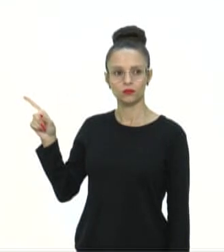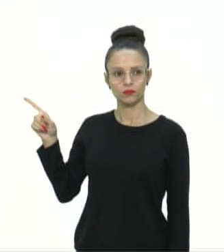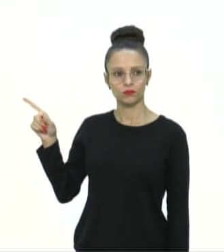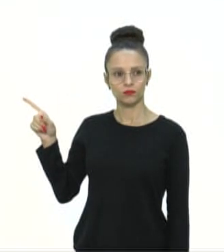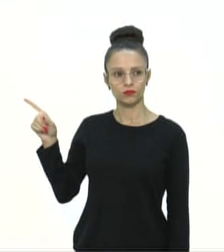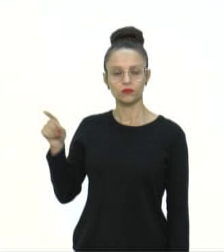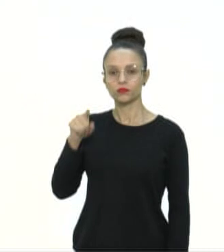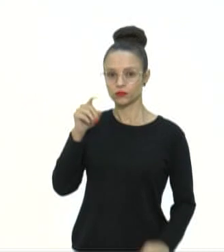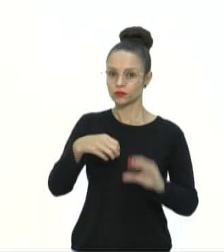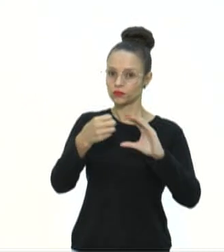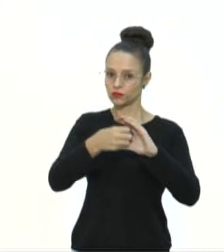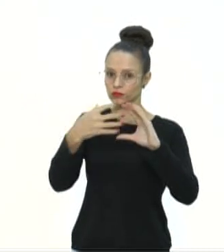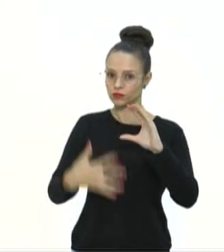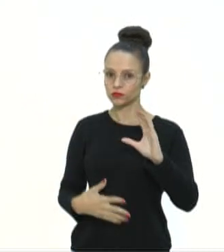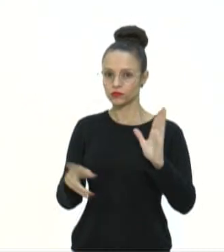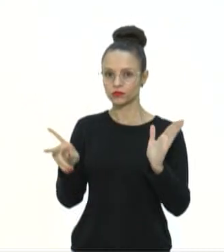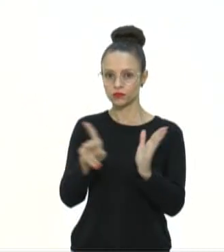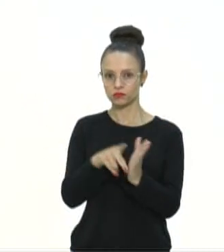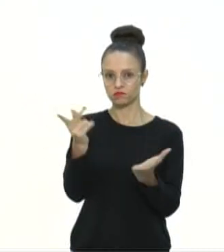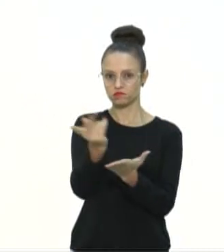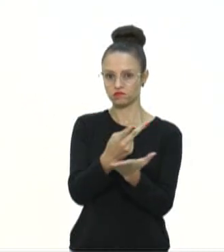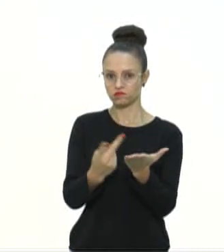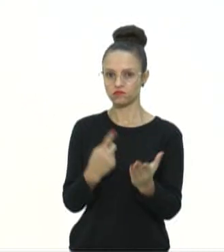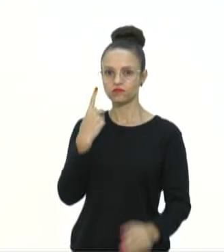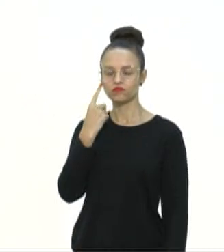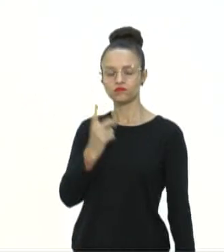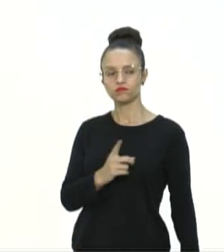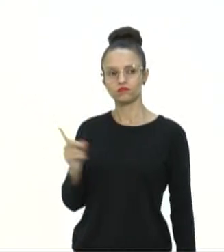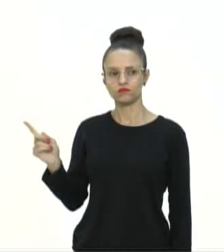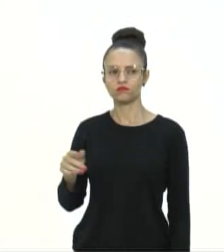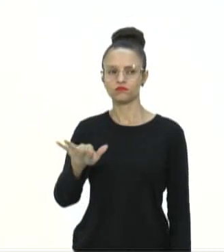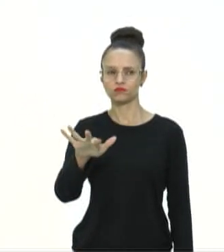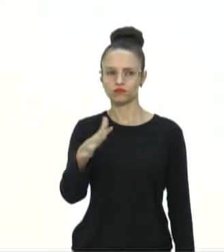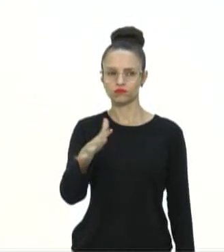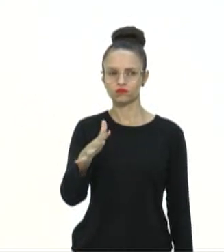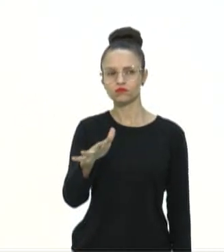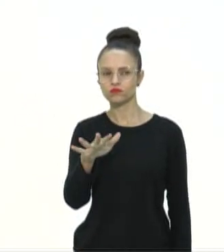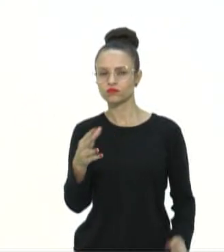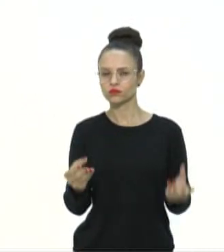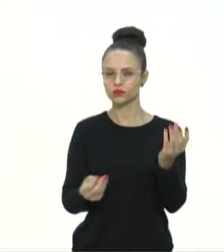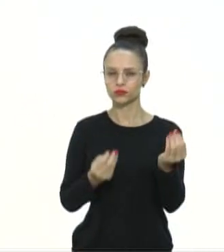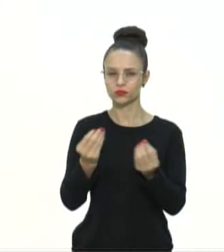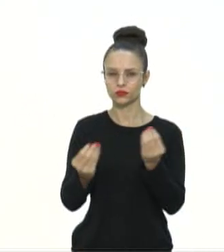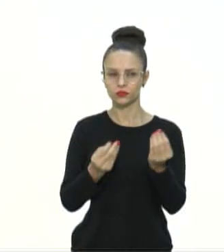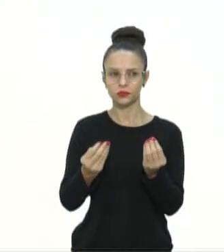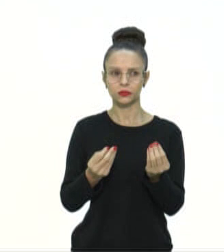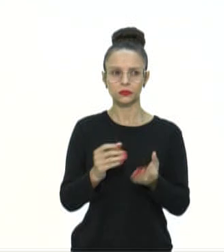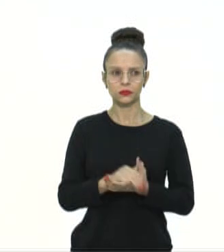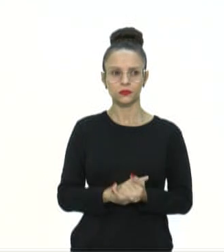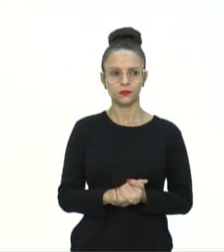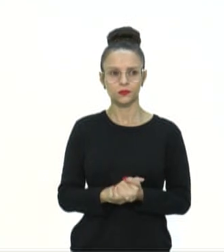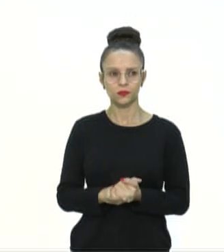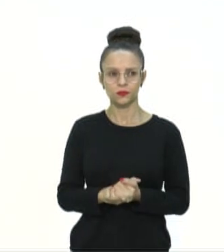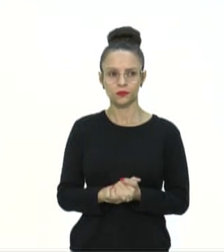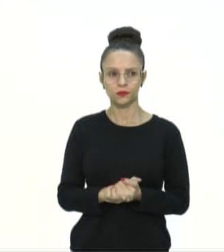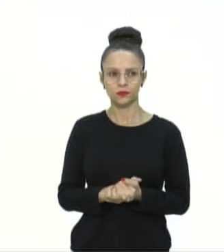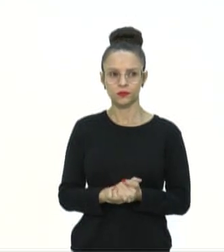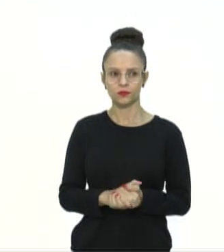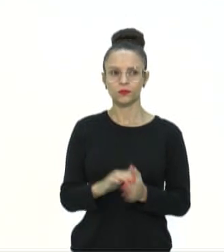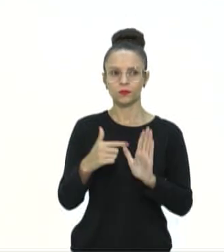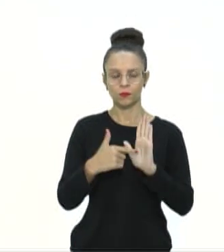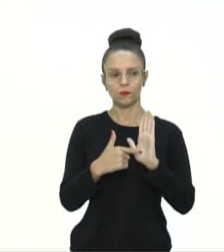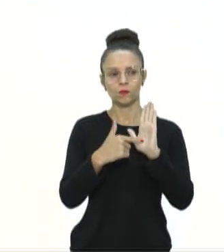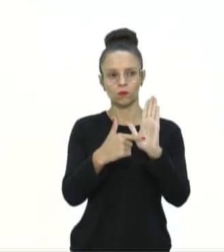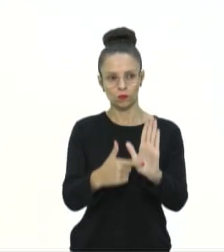uma característica dessa estampa. Mais ou menos como que eles passam a